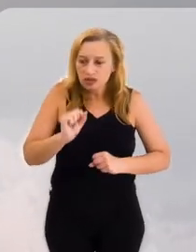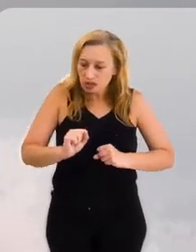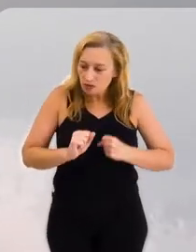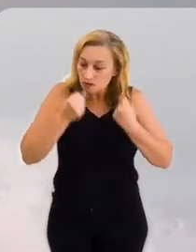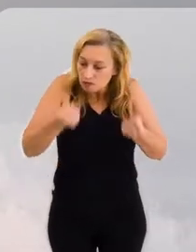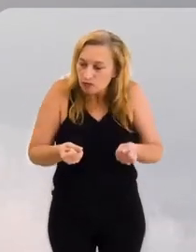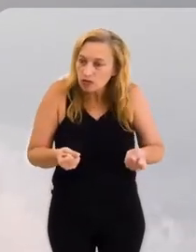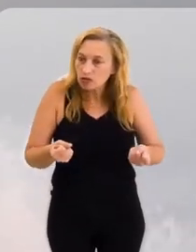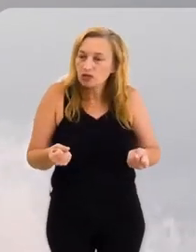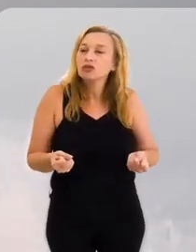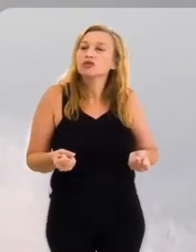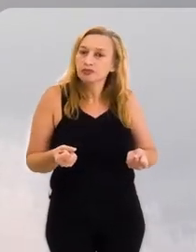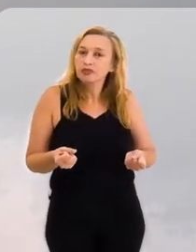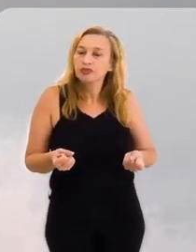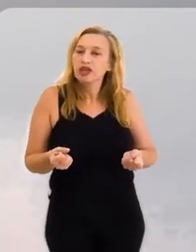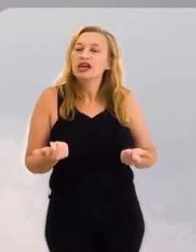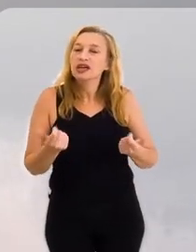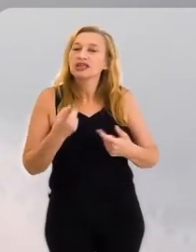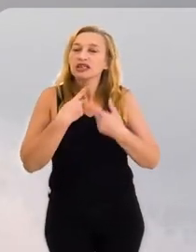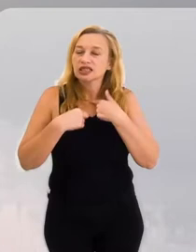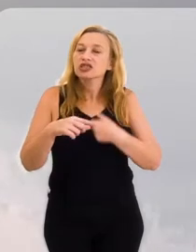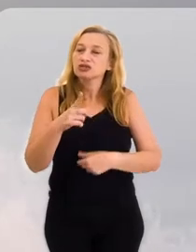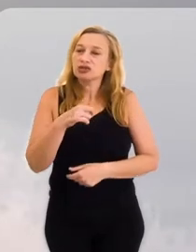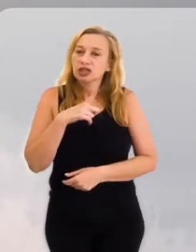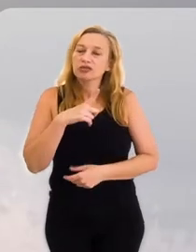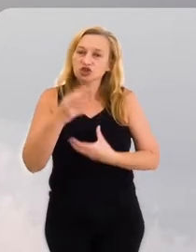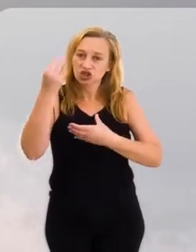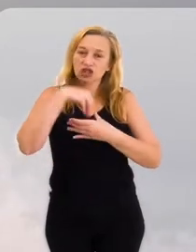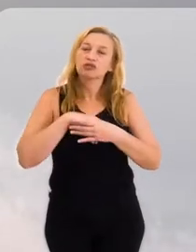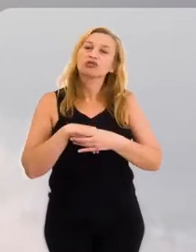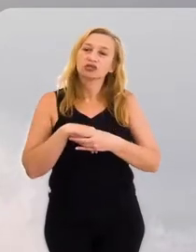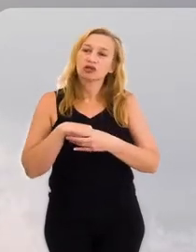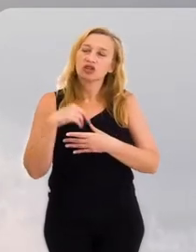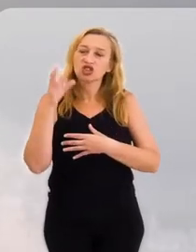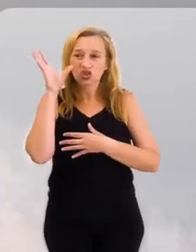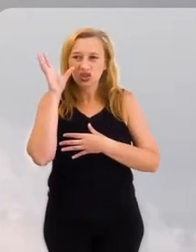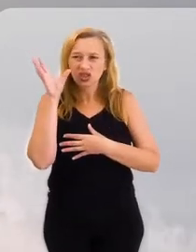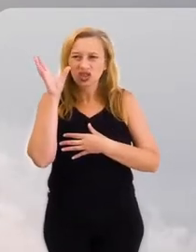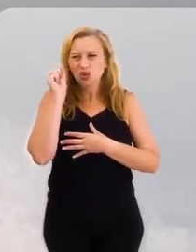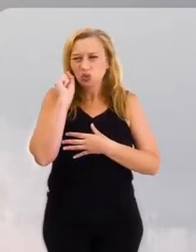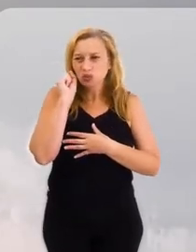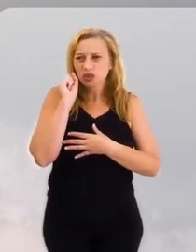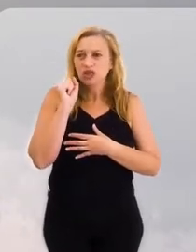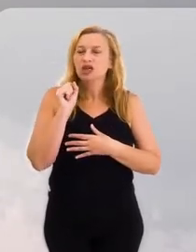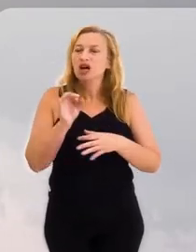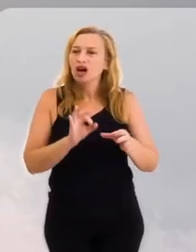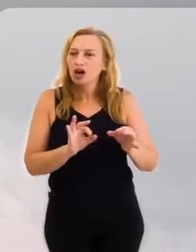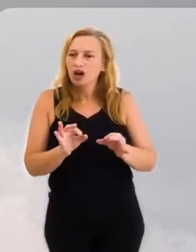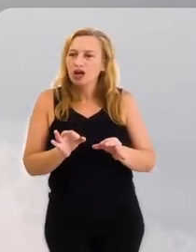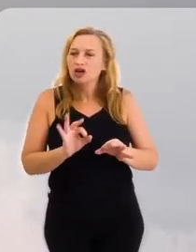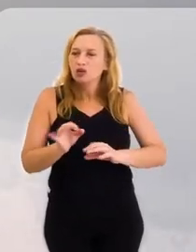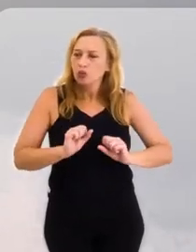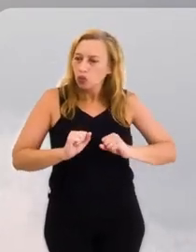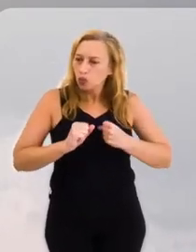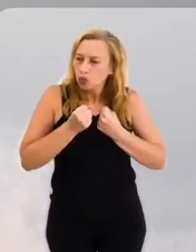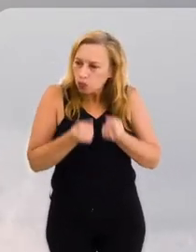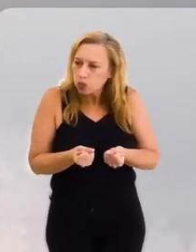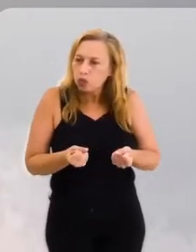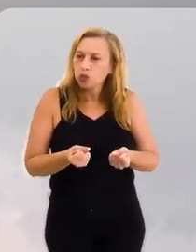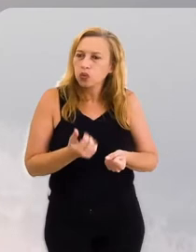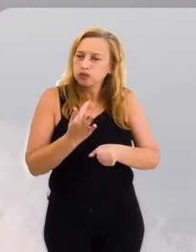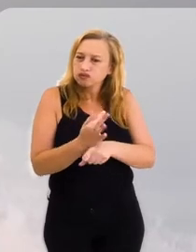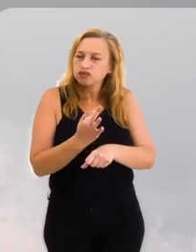vontade humana produz prodígios e nós temos essa vontade Adormecida dentro de nós a organização o ritmo